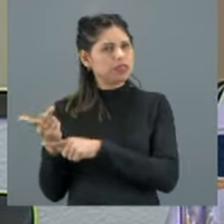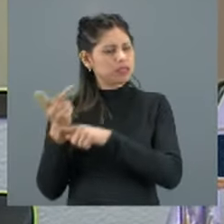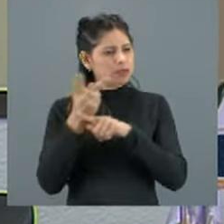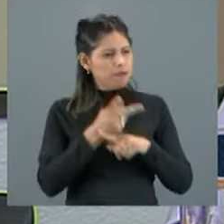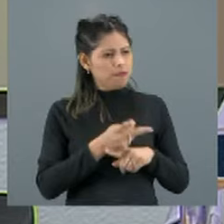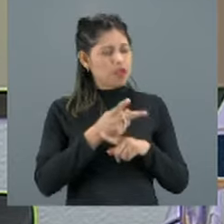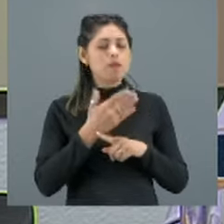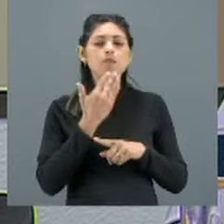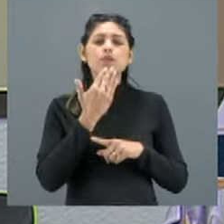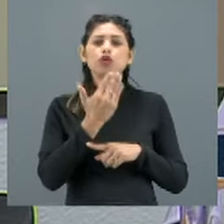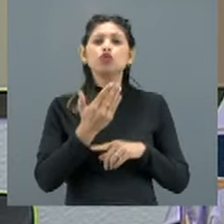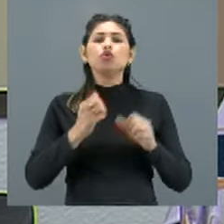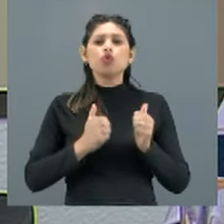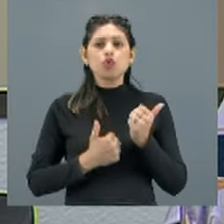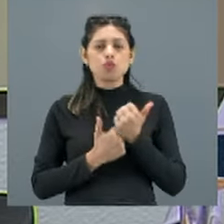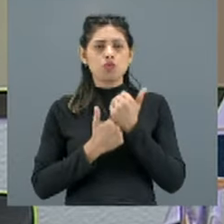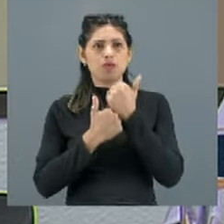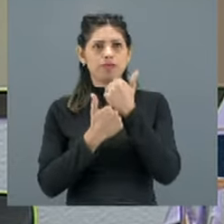procurar o apoio.